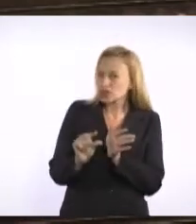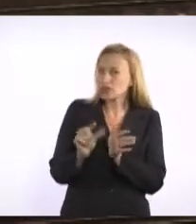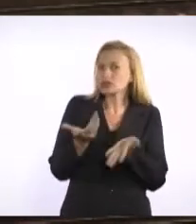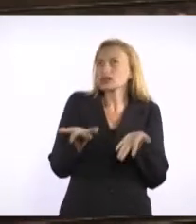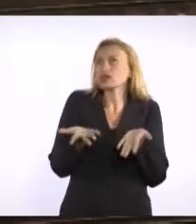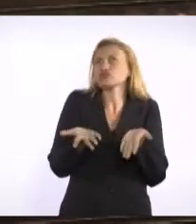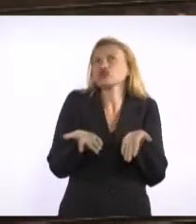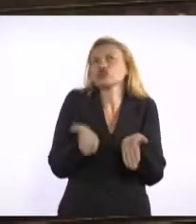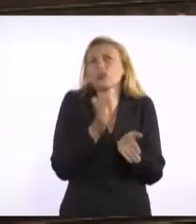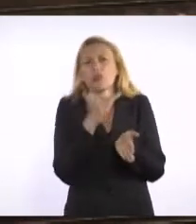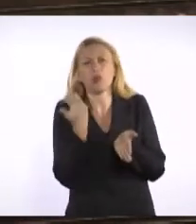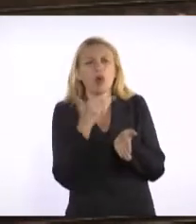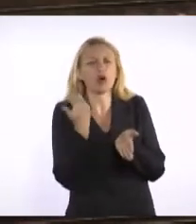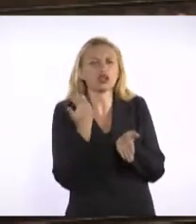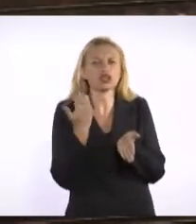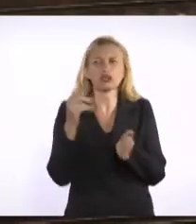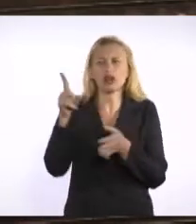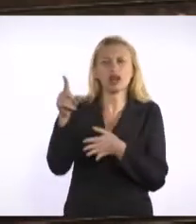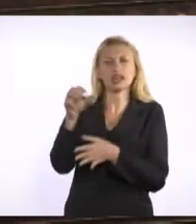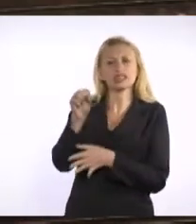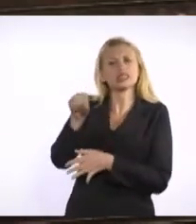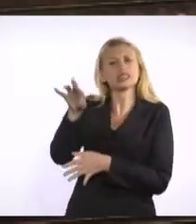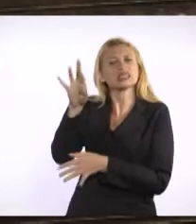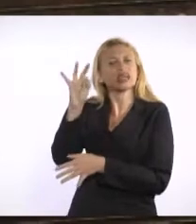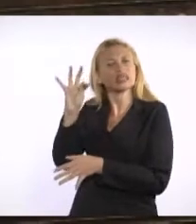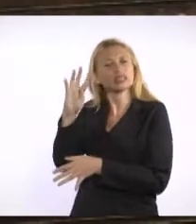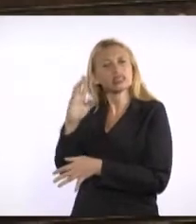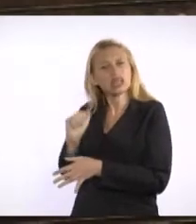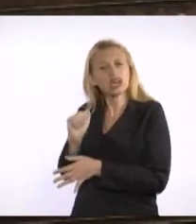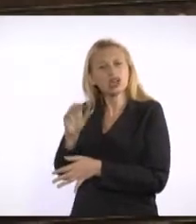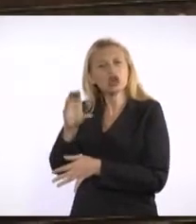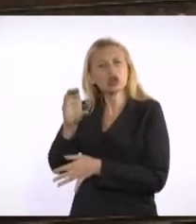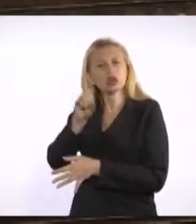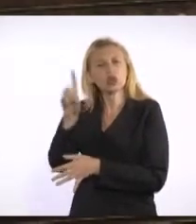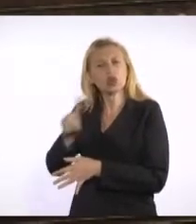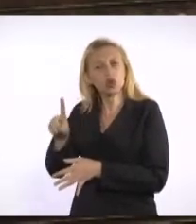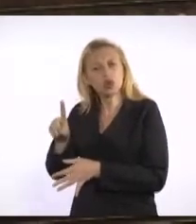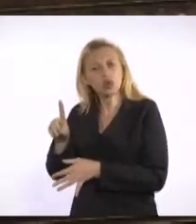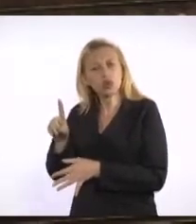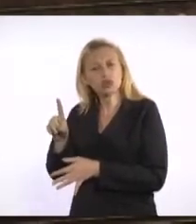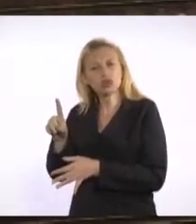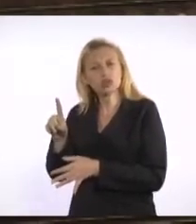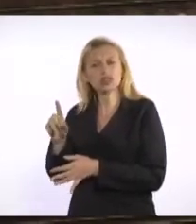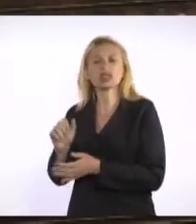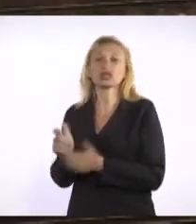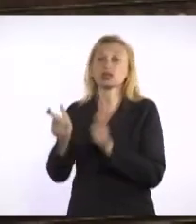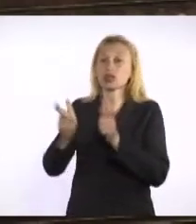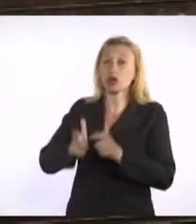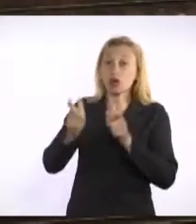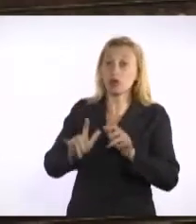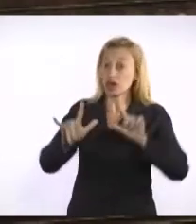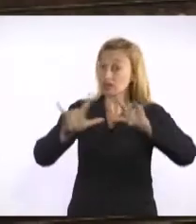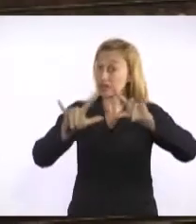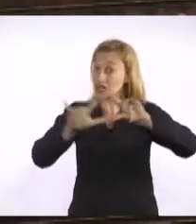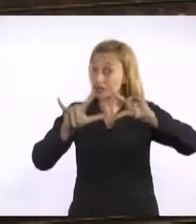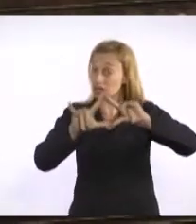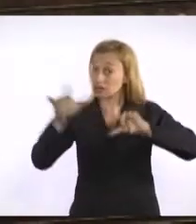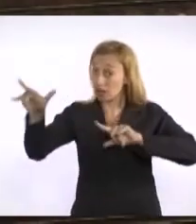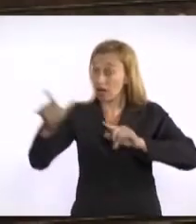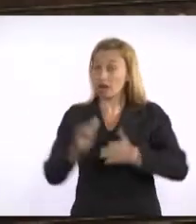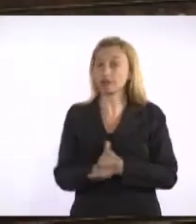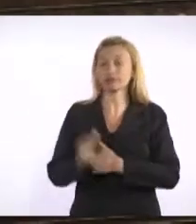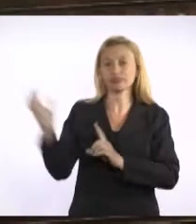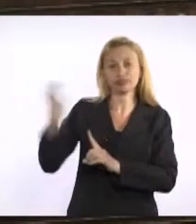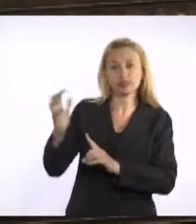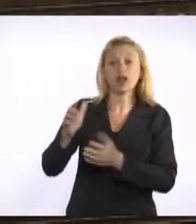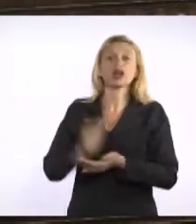de mortes em Santa Cruz, por exemplo, que é uma área dominada pelas milícias. O que isso significa?